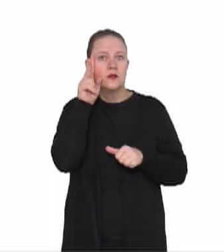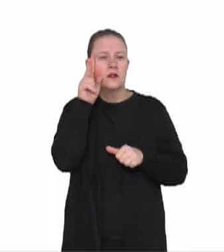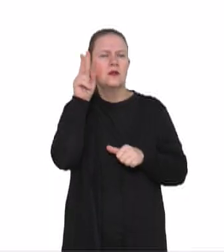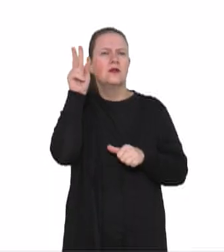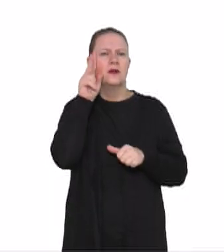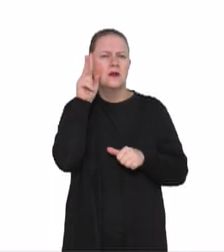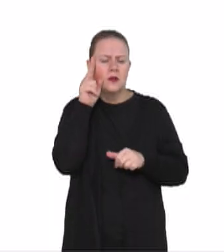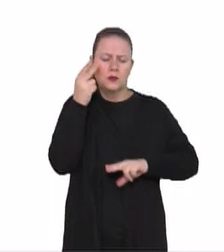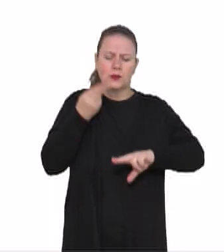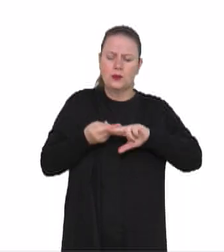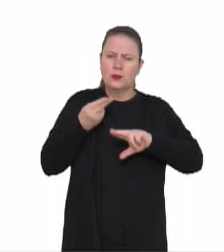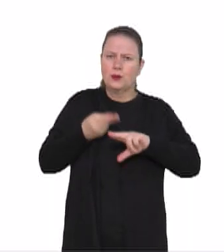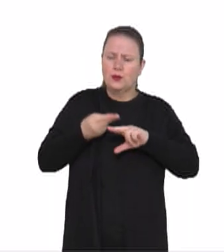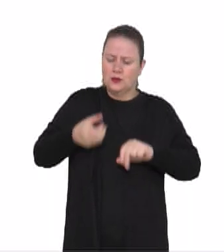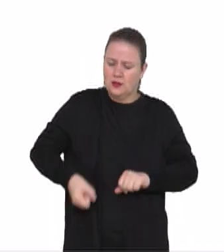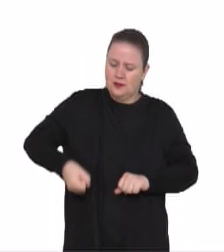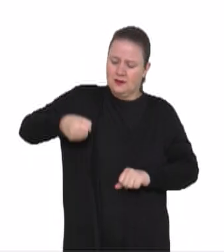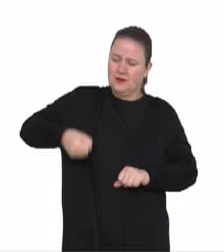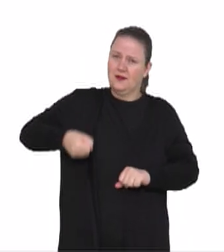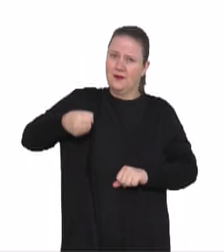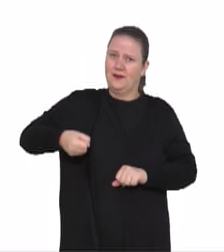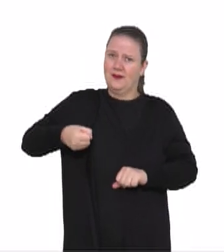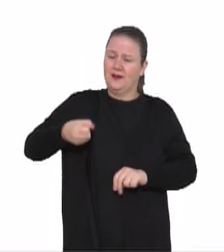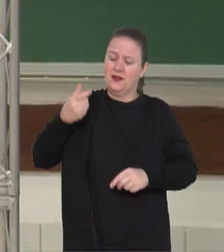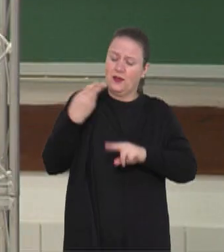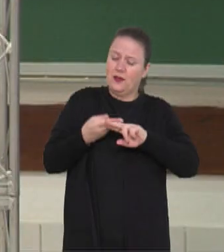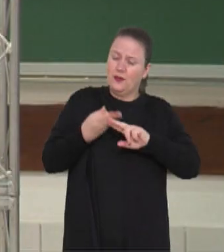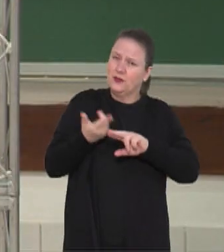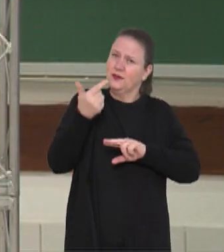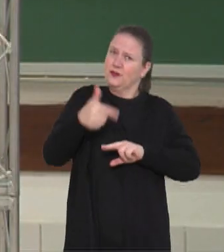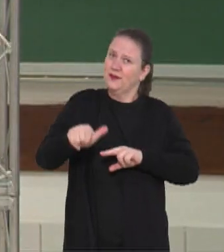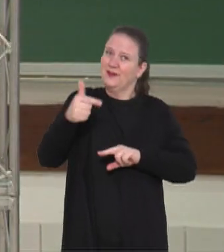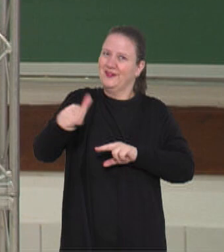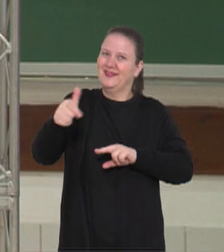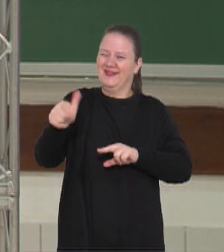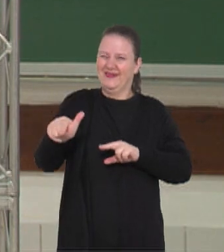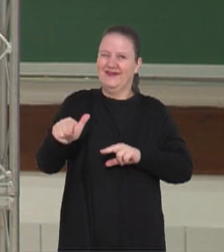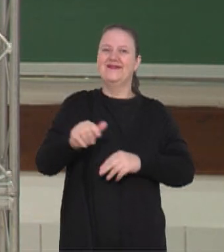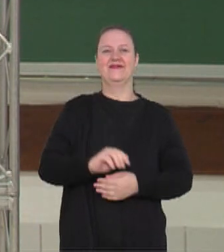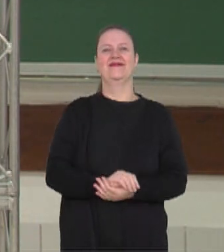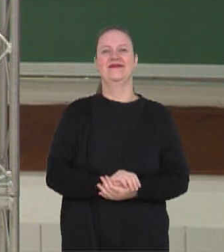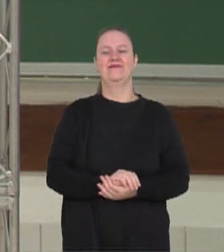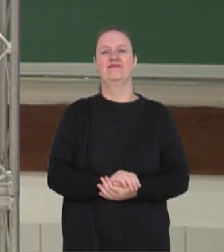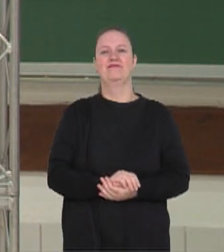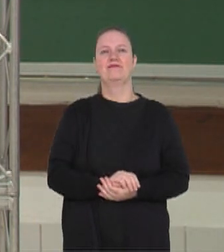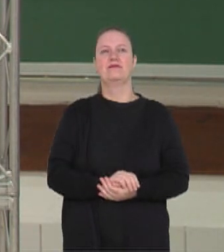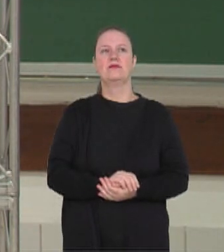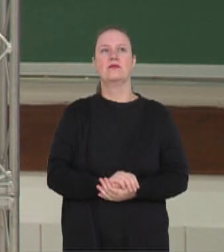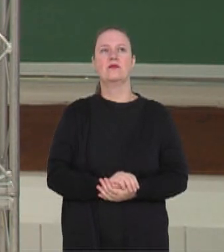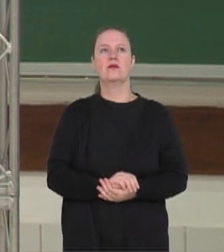Então, se lembre de carregar as sacolas reusáveis. E a nossa